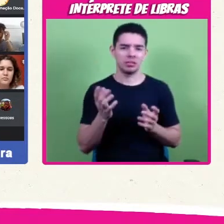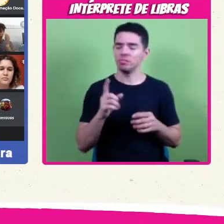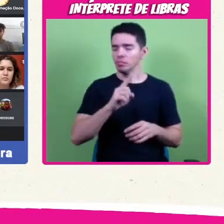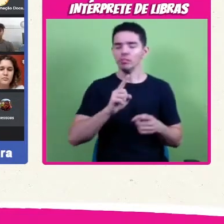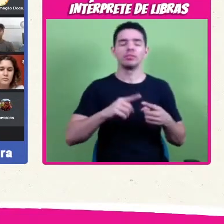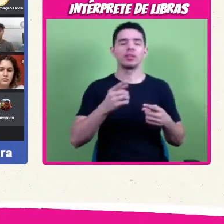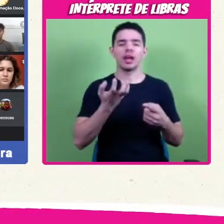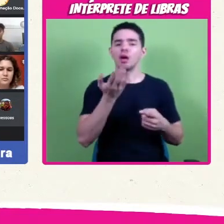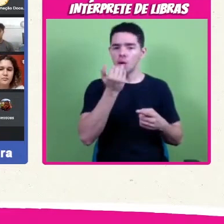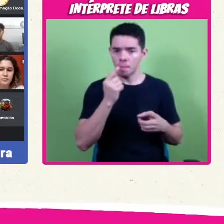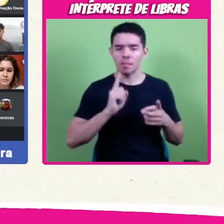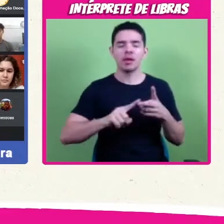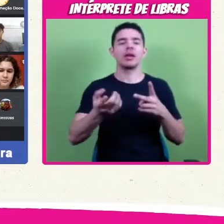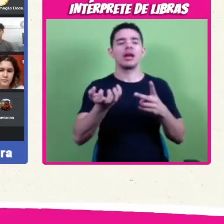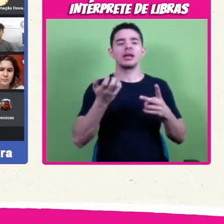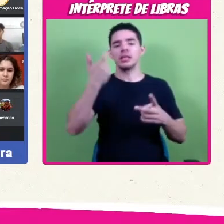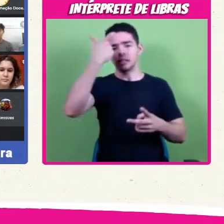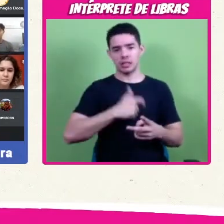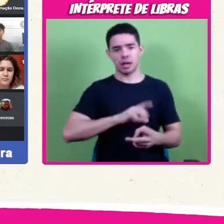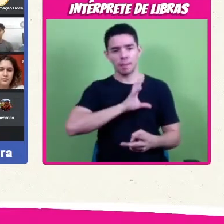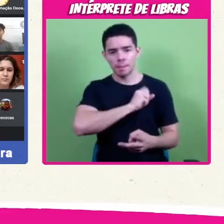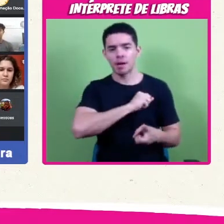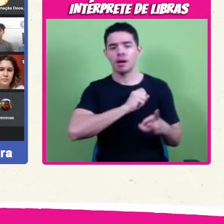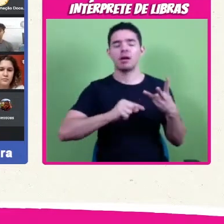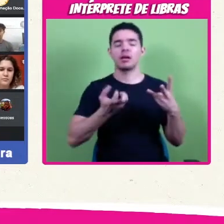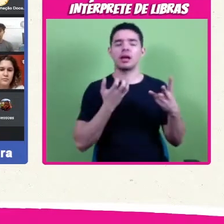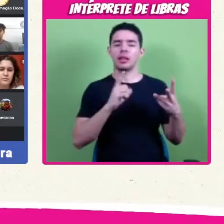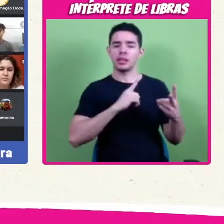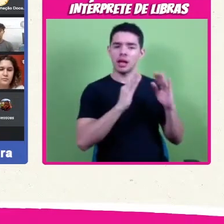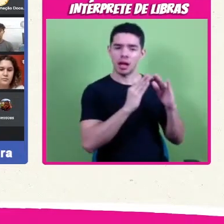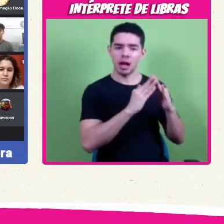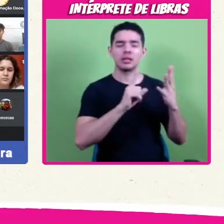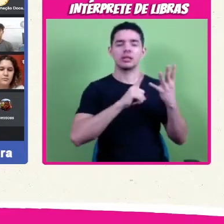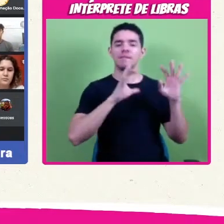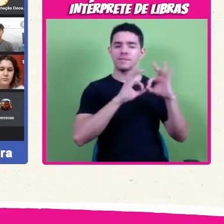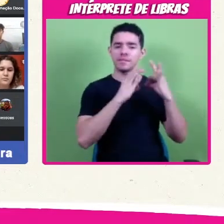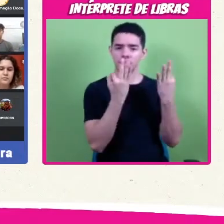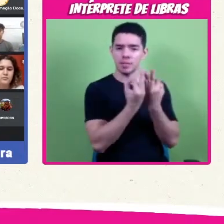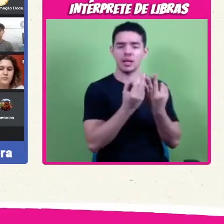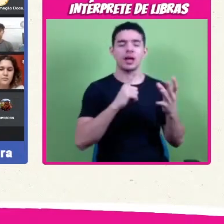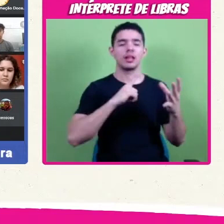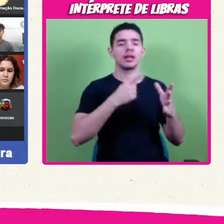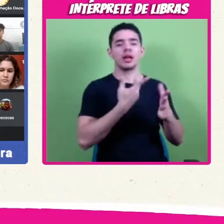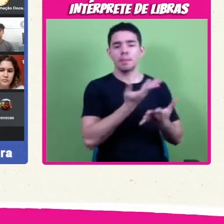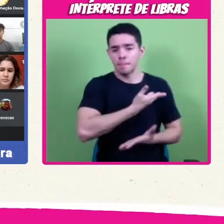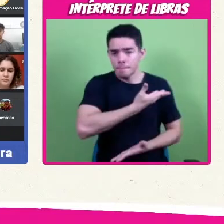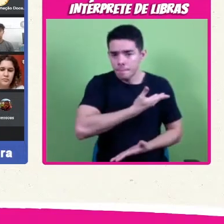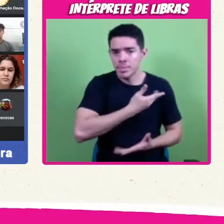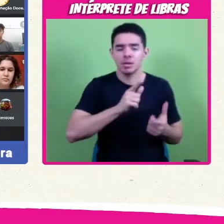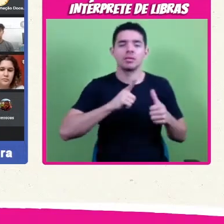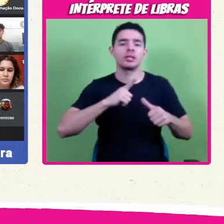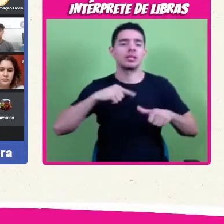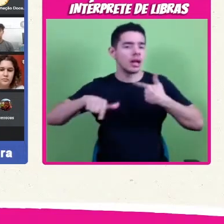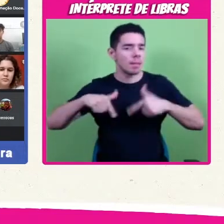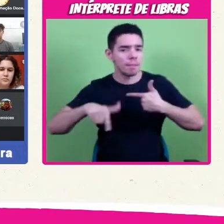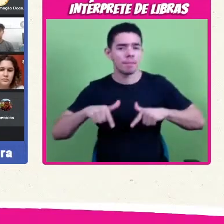gente quer o direito de ter a sua própria casa, de ter sua família, de ter seu círculo de amizades, de ter seu trabalho, de ir